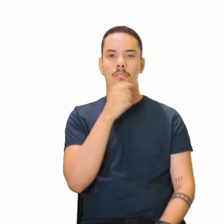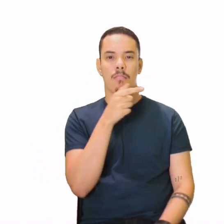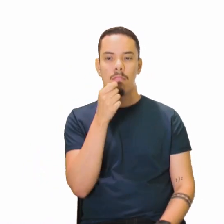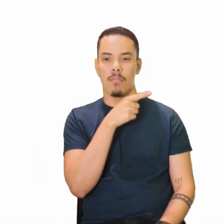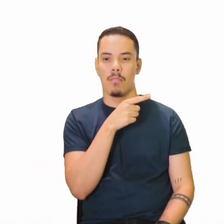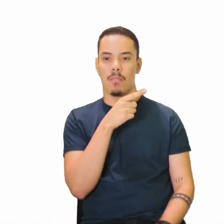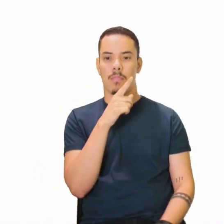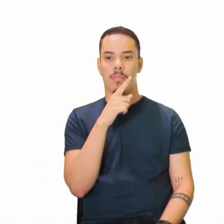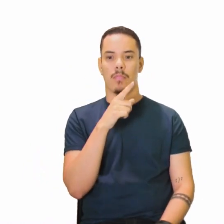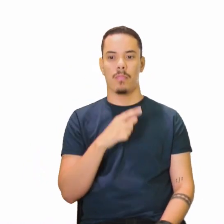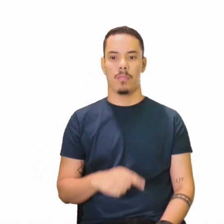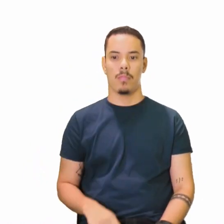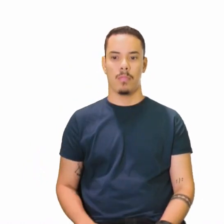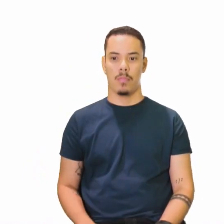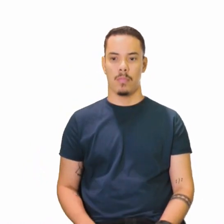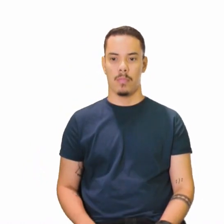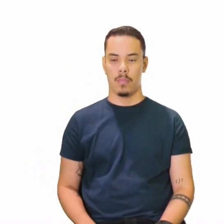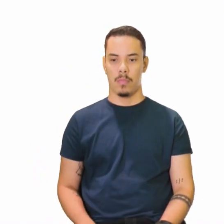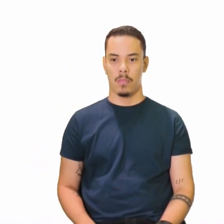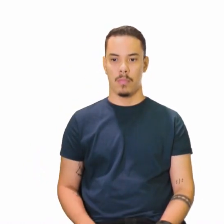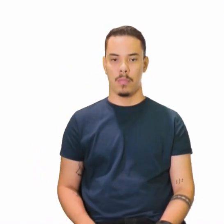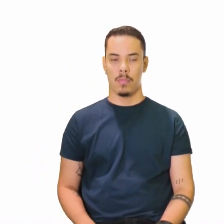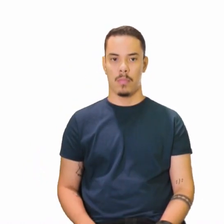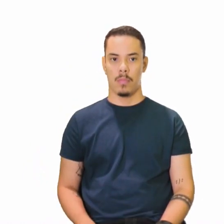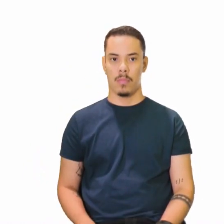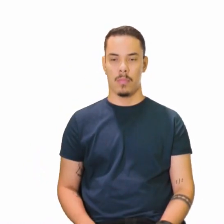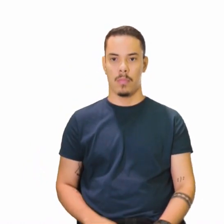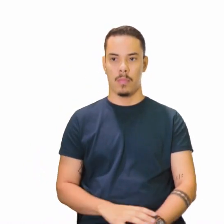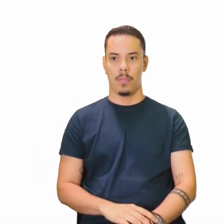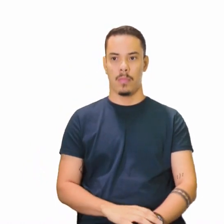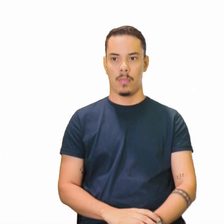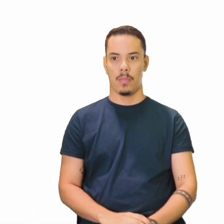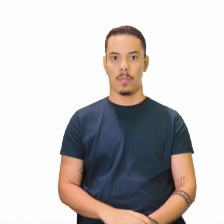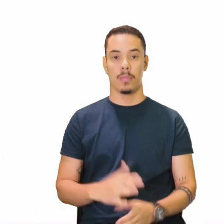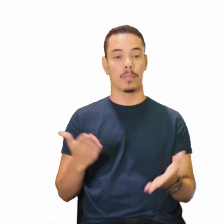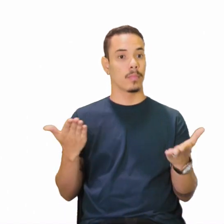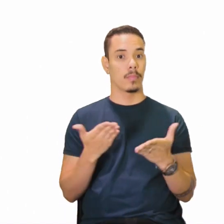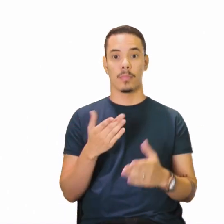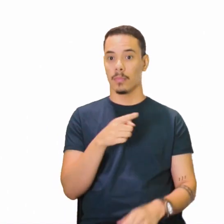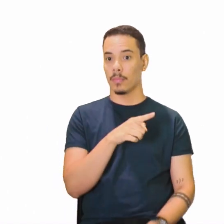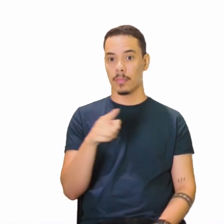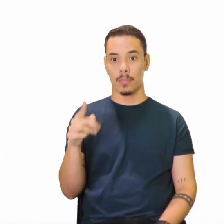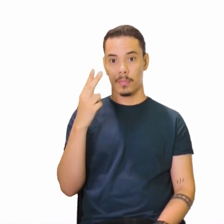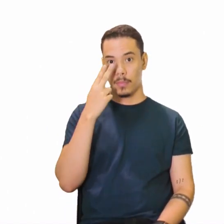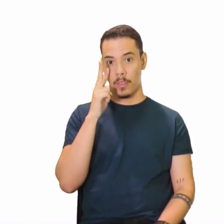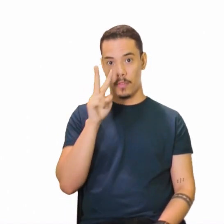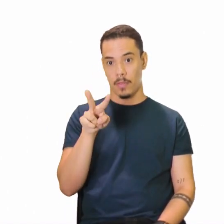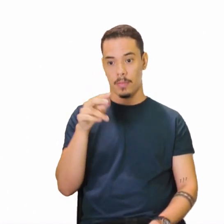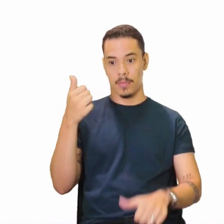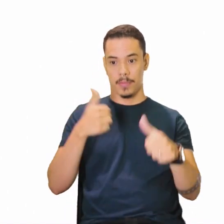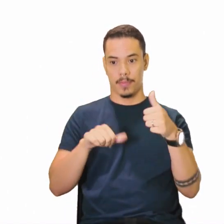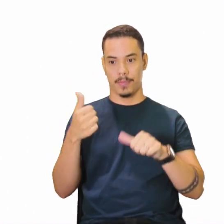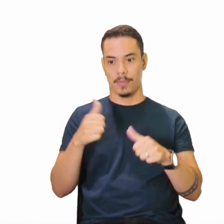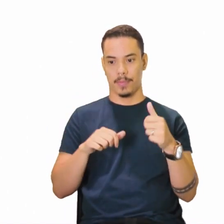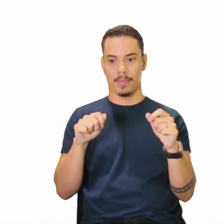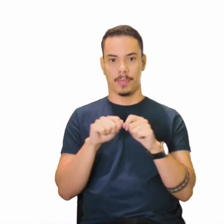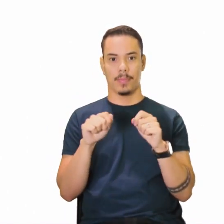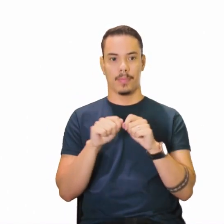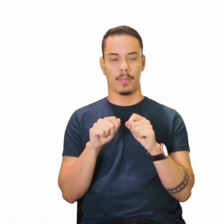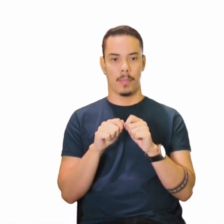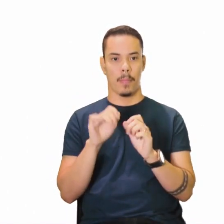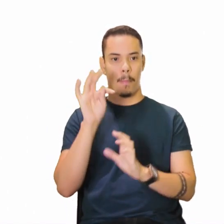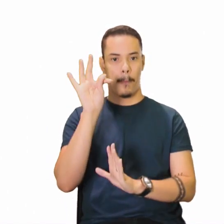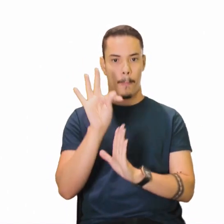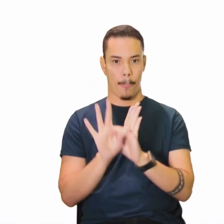ironia no excerto. Vamos lá. Bem, depois da leitura, você só teria que analisar, claro, fazer a leitura